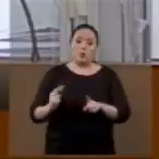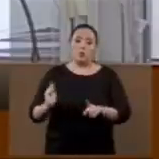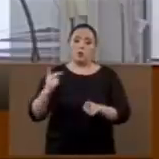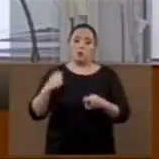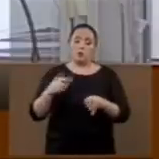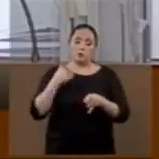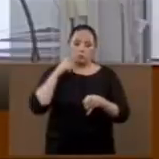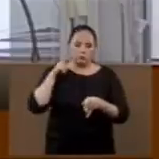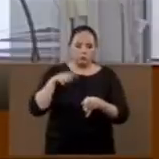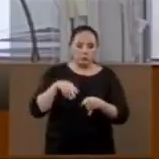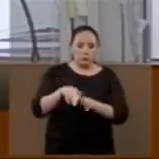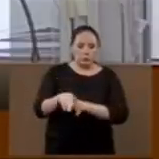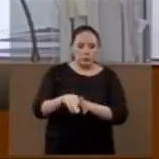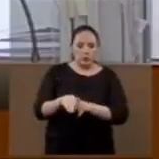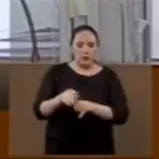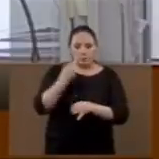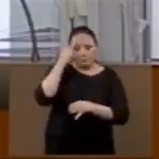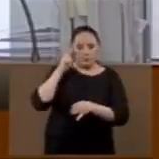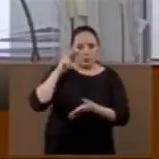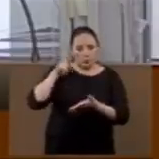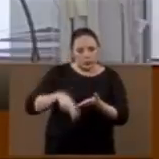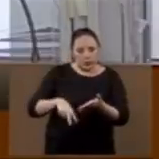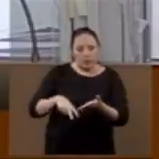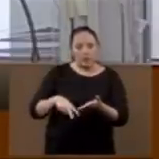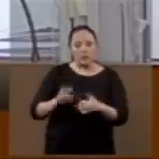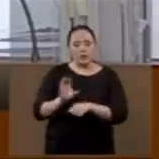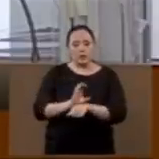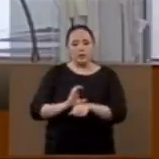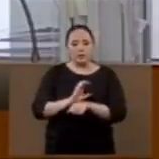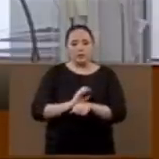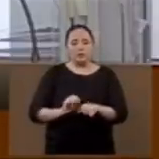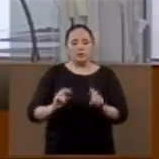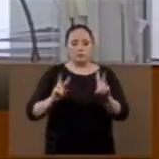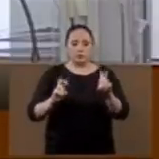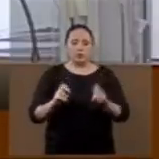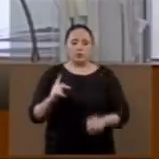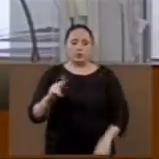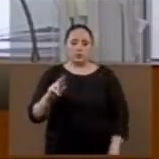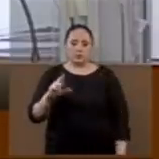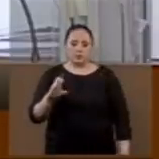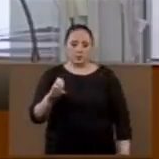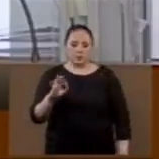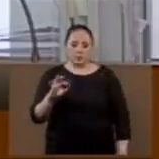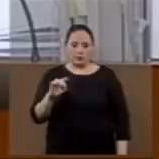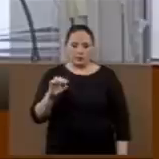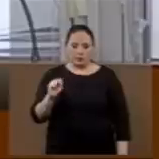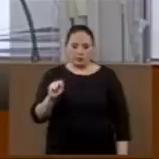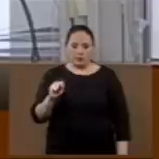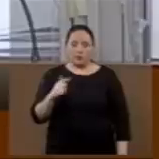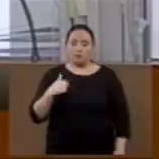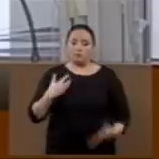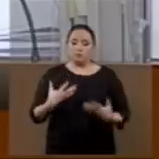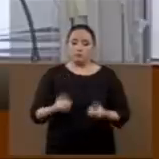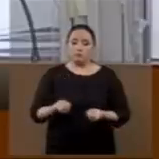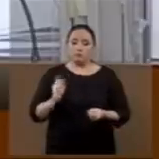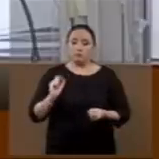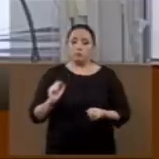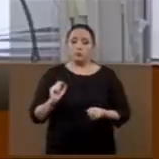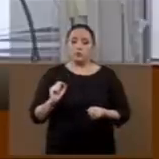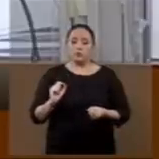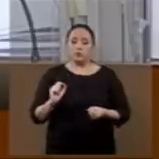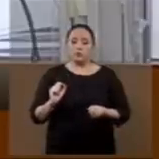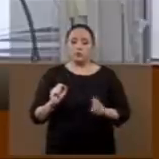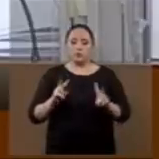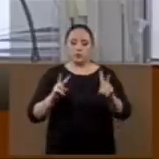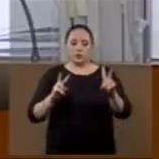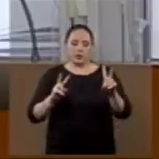devem orientar o intérprete na exegese dos preceitos, adoto a lição de Gomes